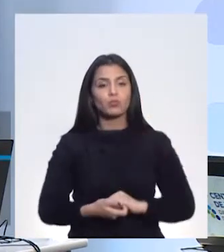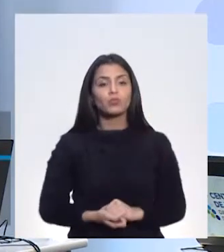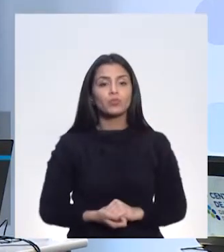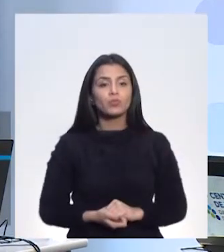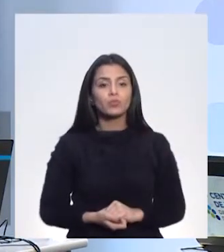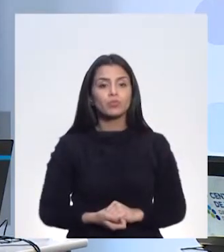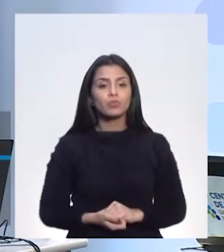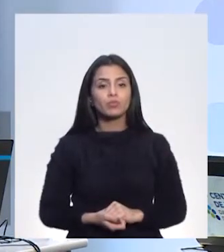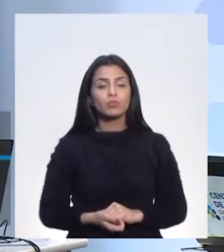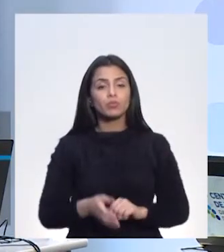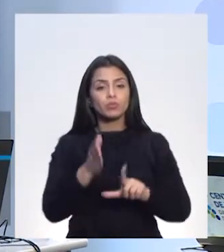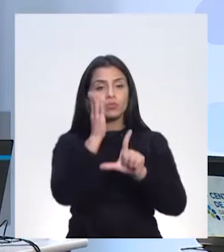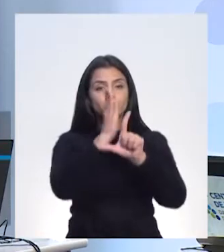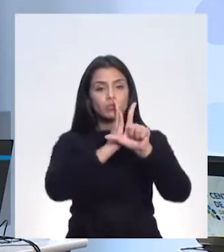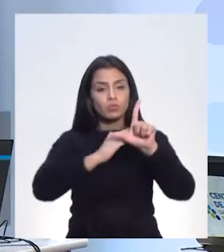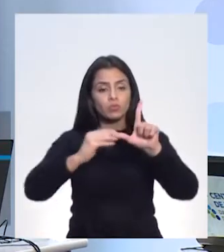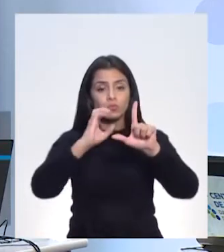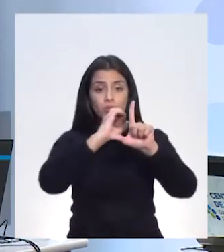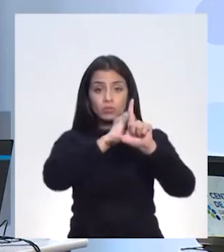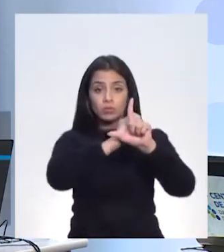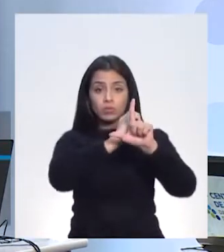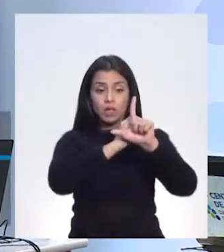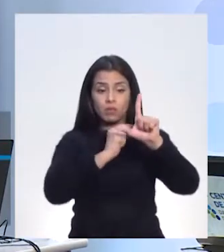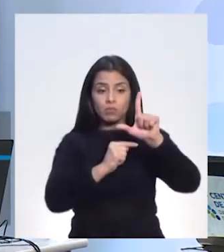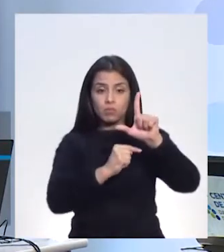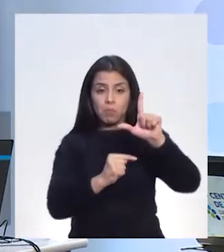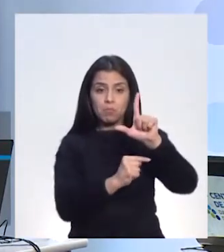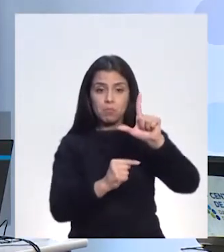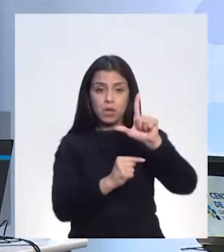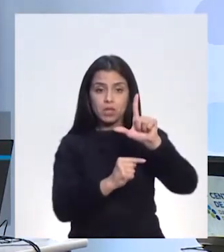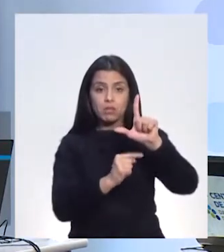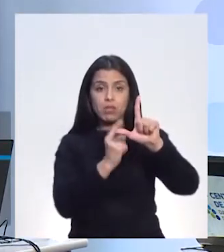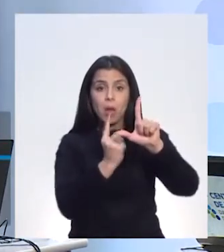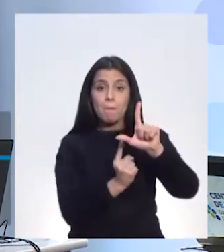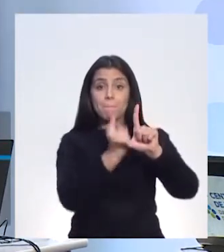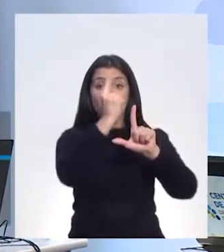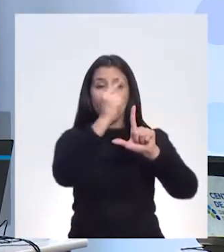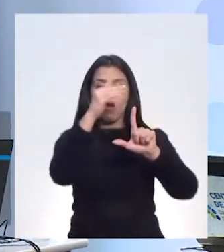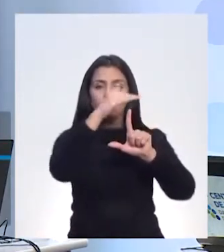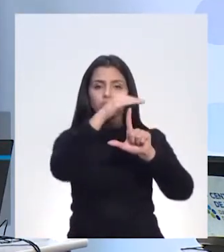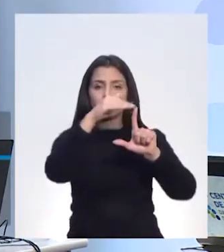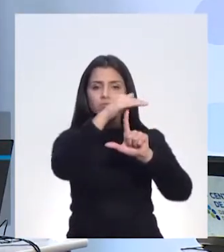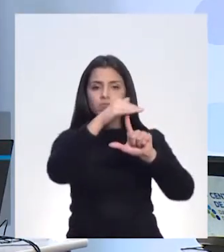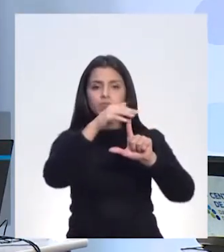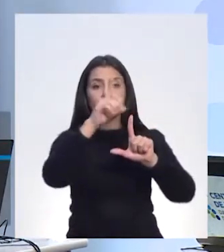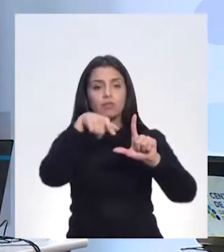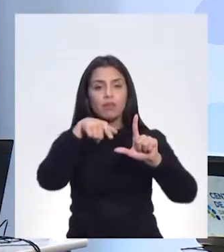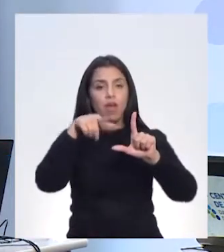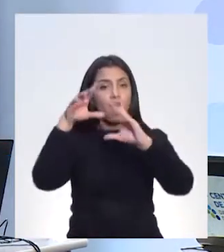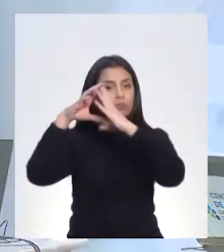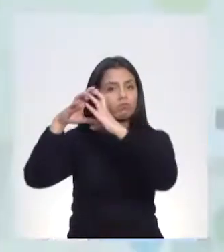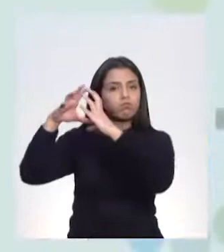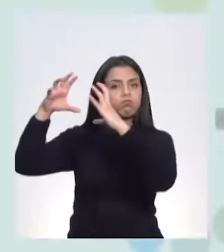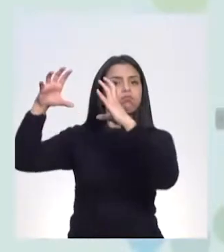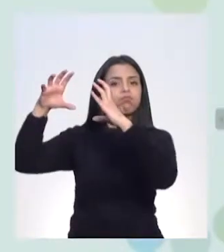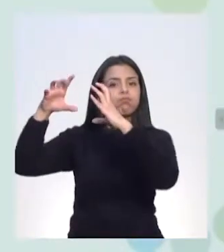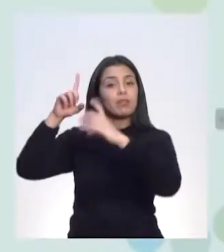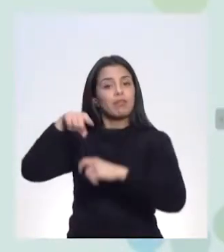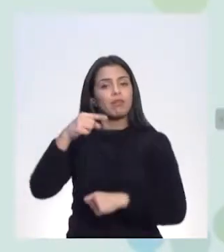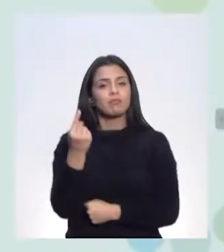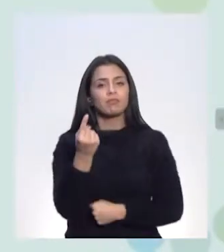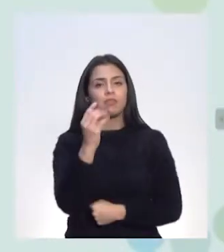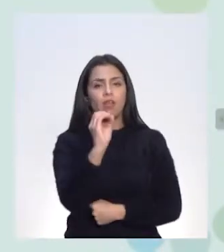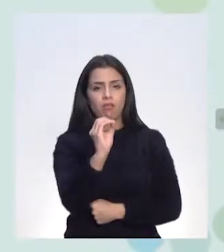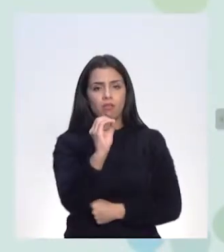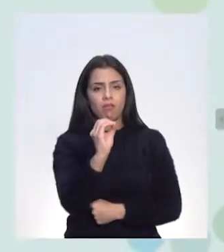Aqui é o 0. E vou marcar a maior temperatura, que é na lua cheia, que é os 110 graus, que vai estar